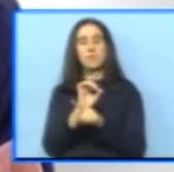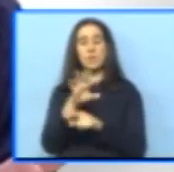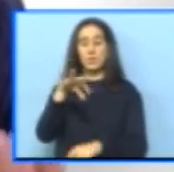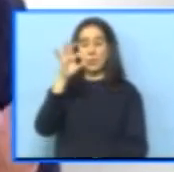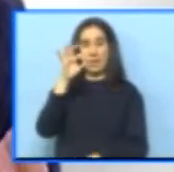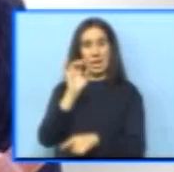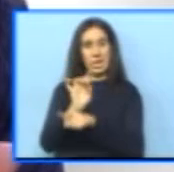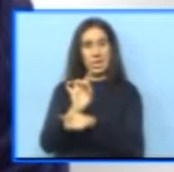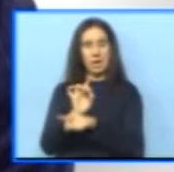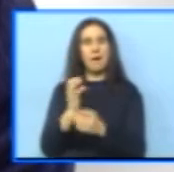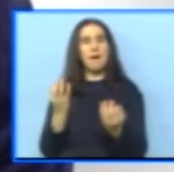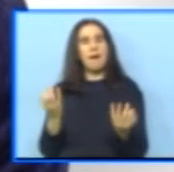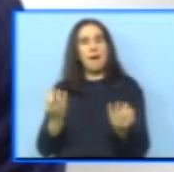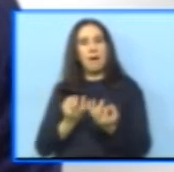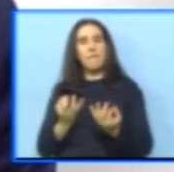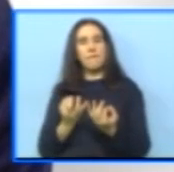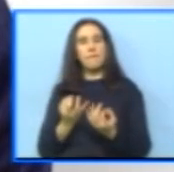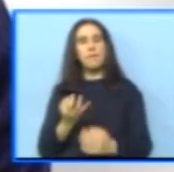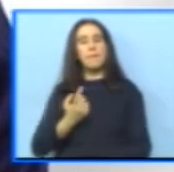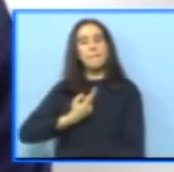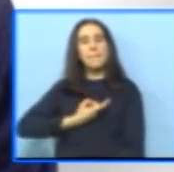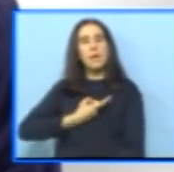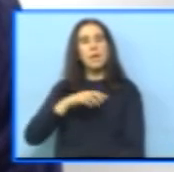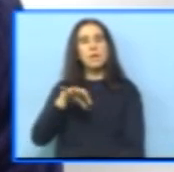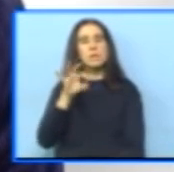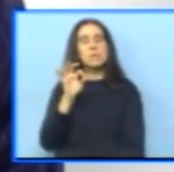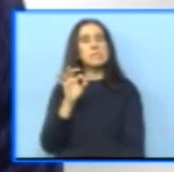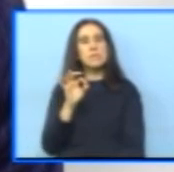escolha, há, de facto, a escolha